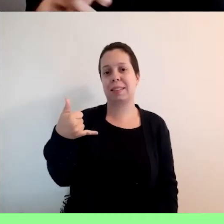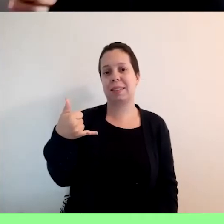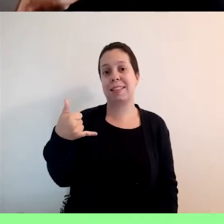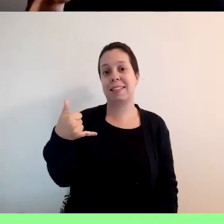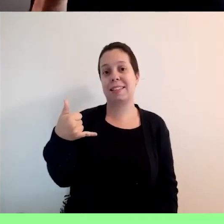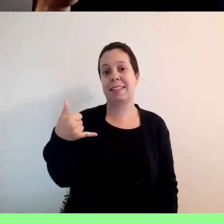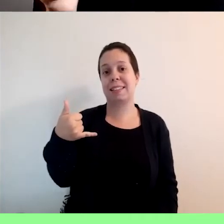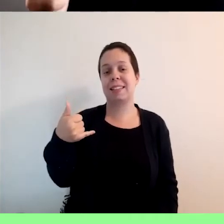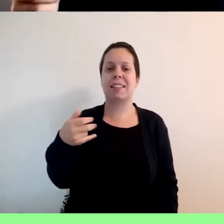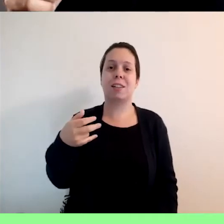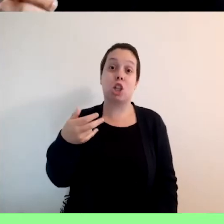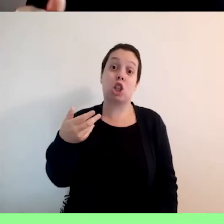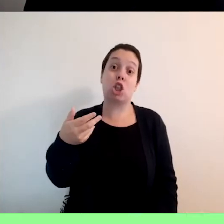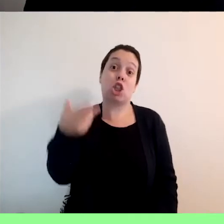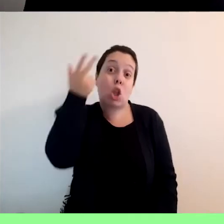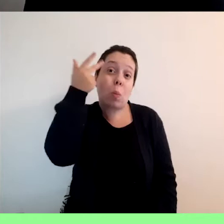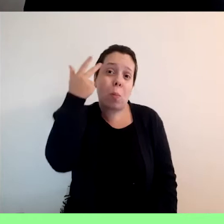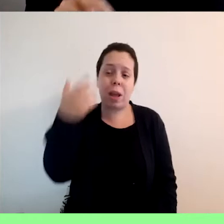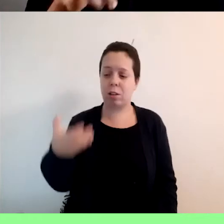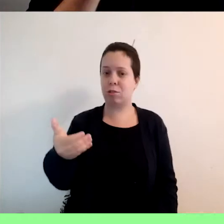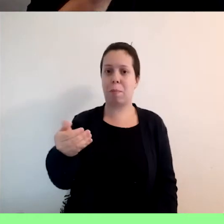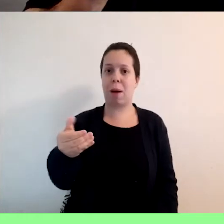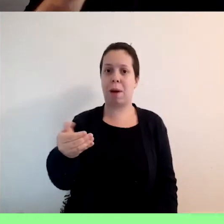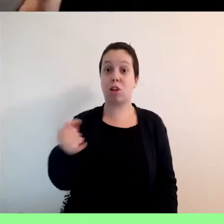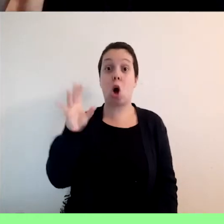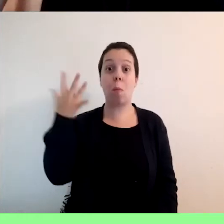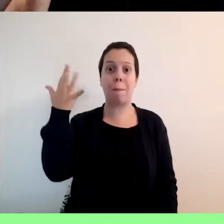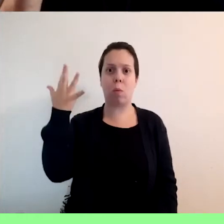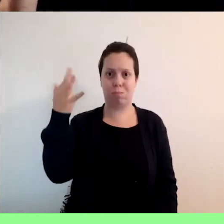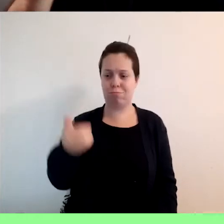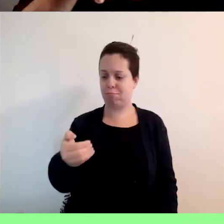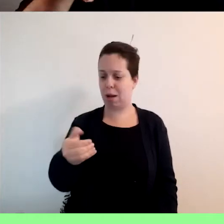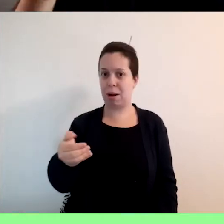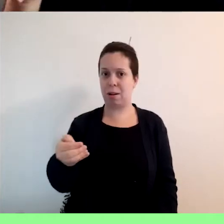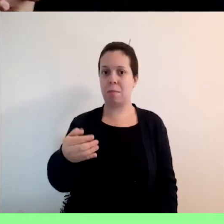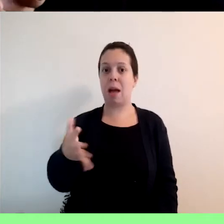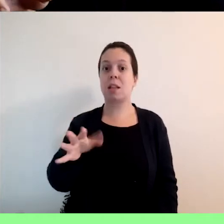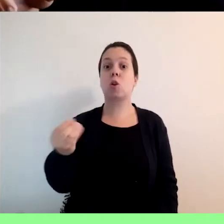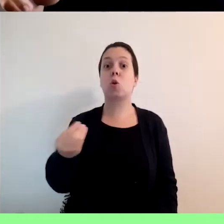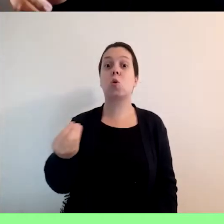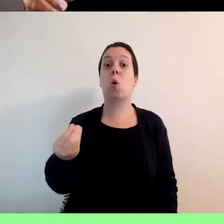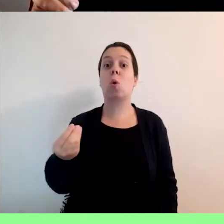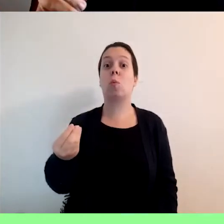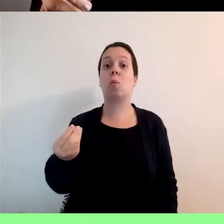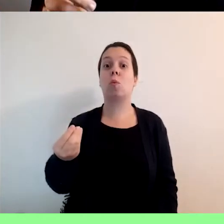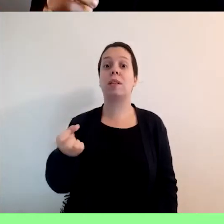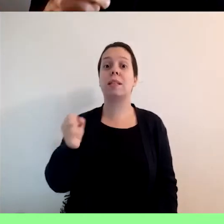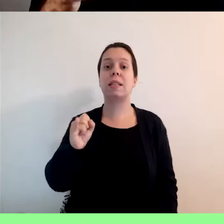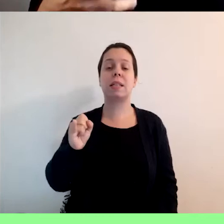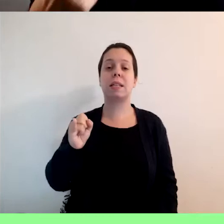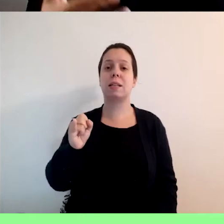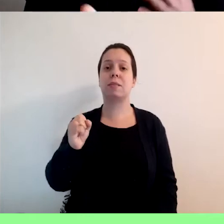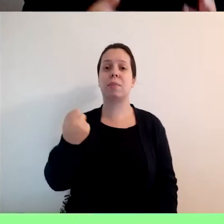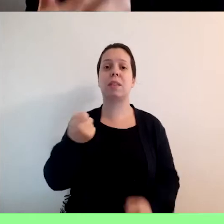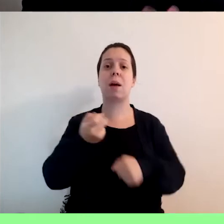uma mão só, né? Dá para usar com uma mão só. Mas como que é esse esquema, por exemplo, dos aplicativos de comando de varredura, ou